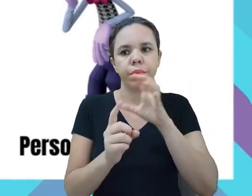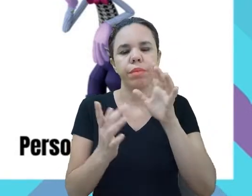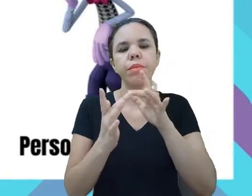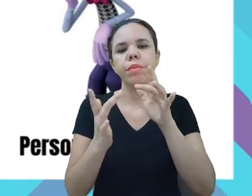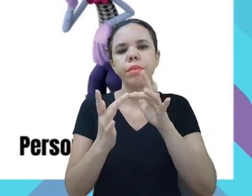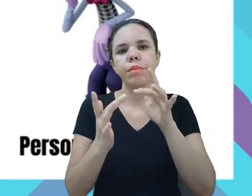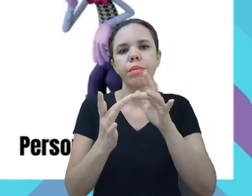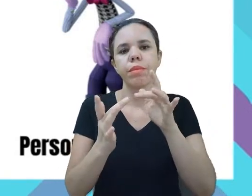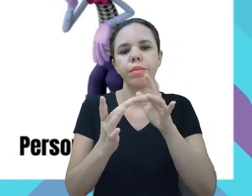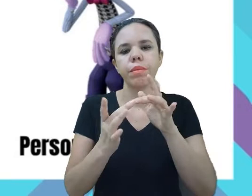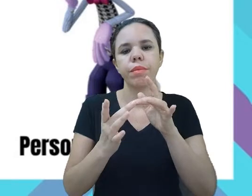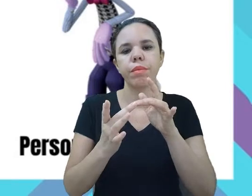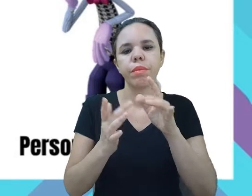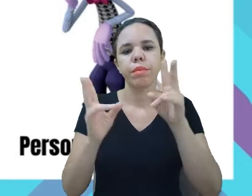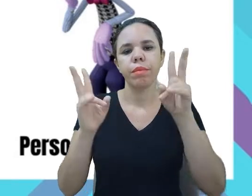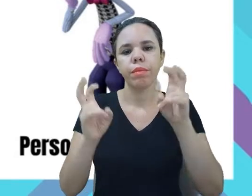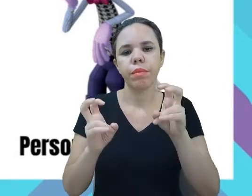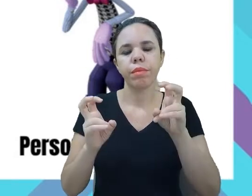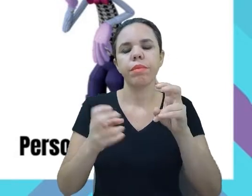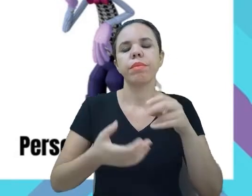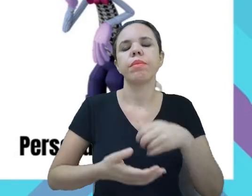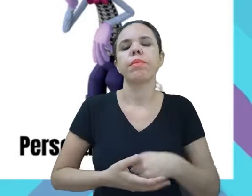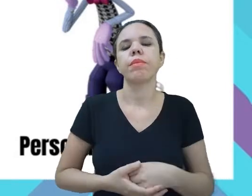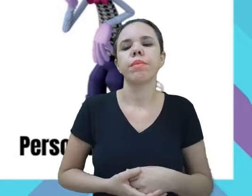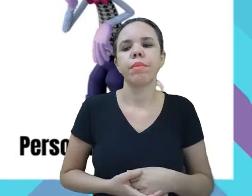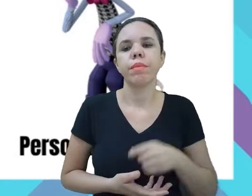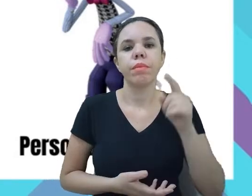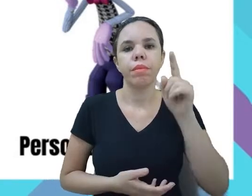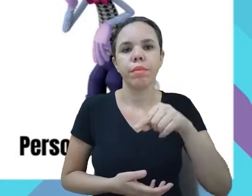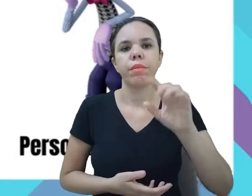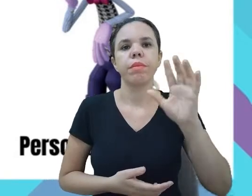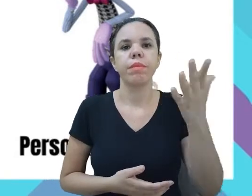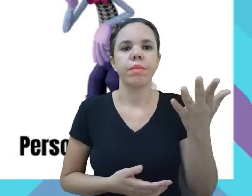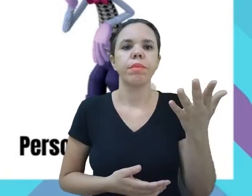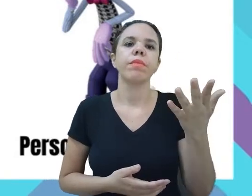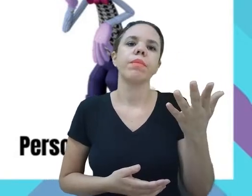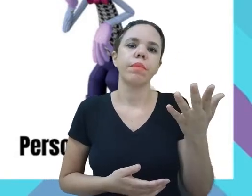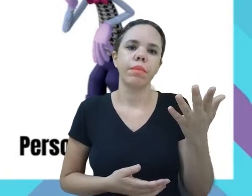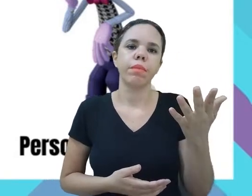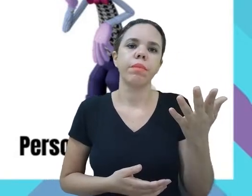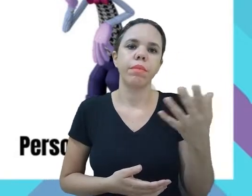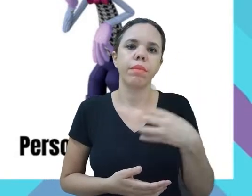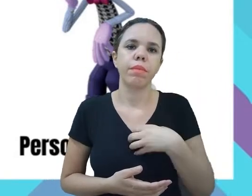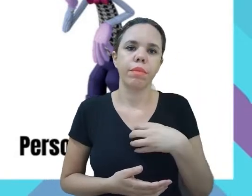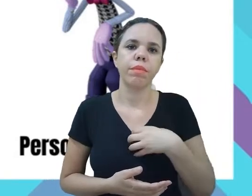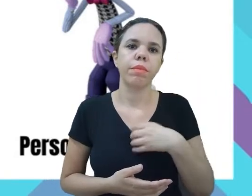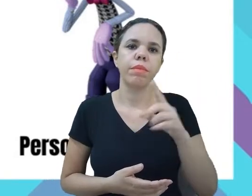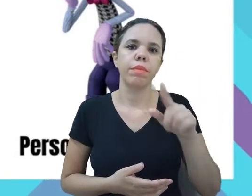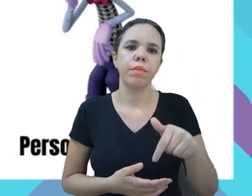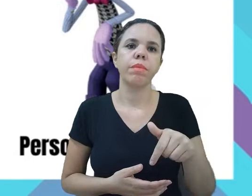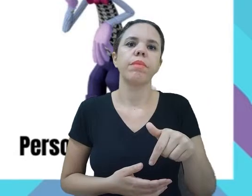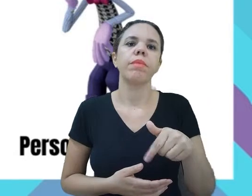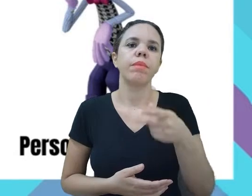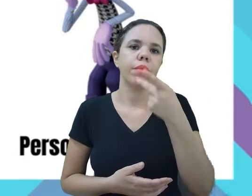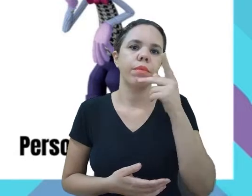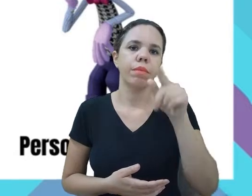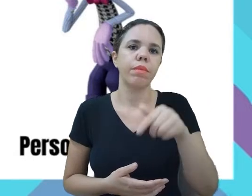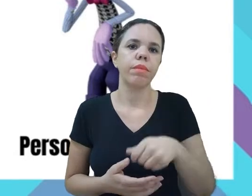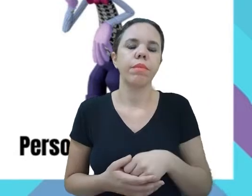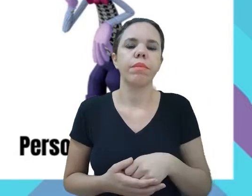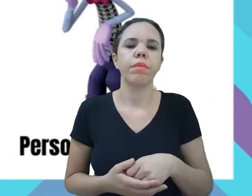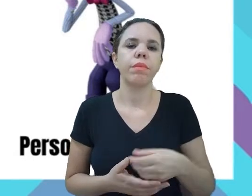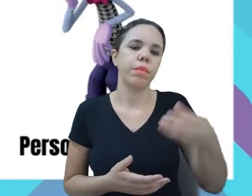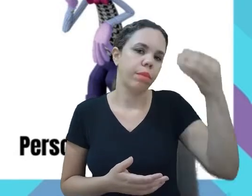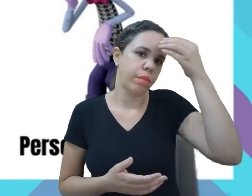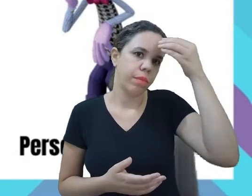mãe estabelece com o bebê em termos energéticos. Isso ocorre inconscientemente, é bom